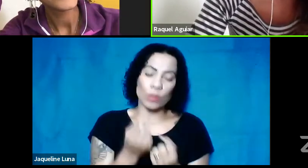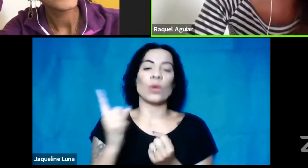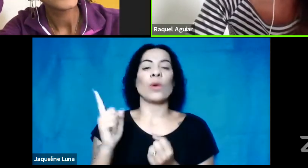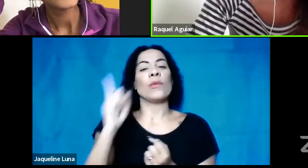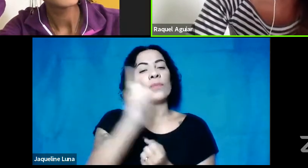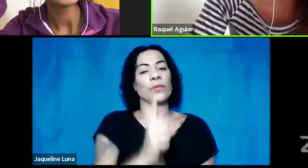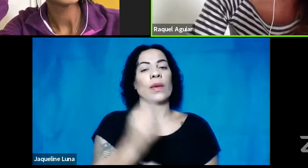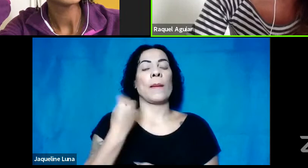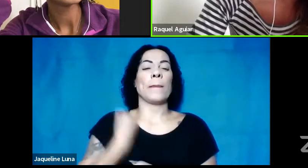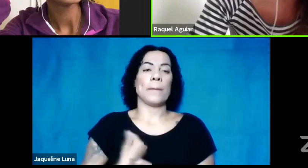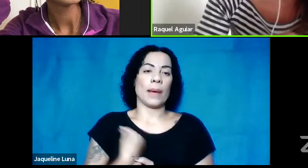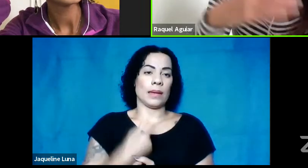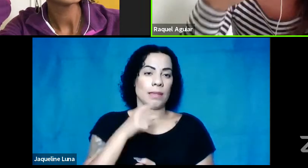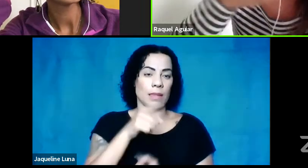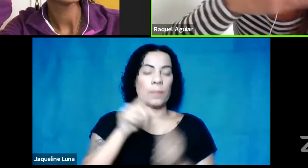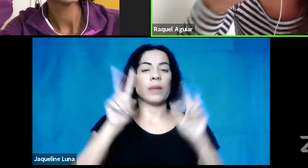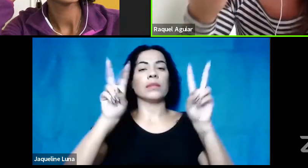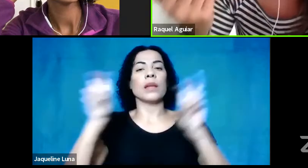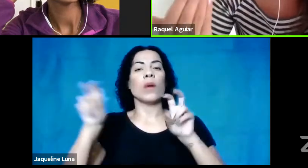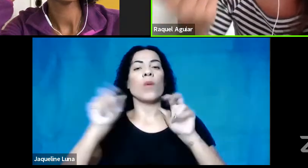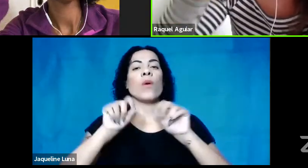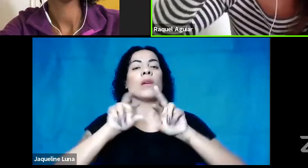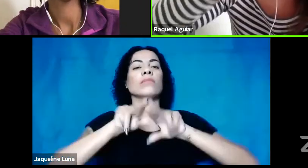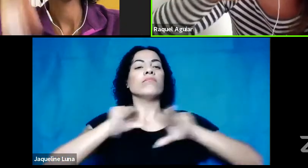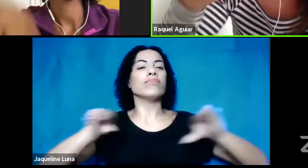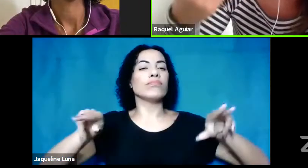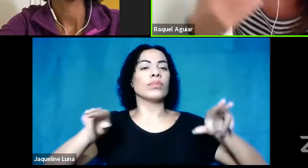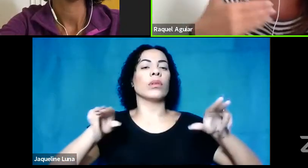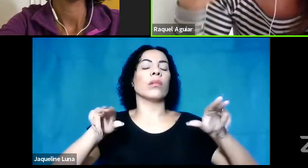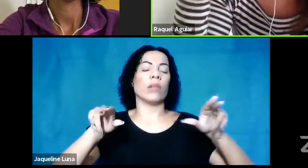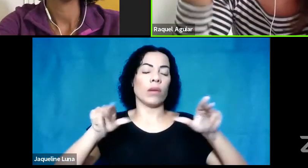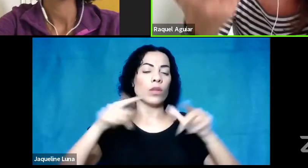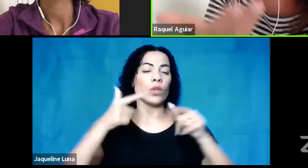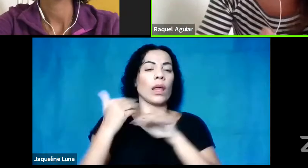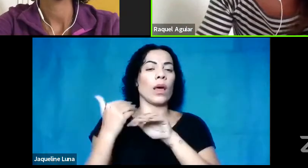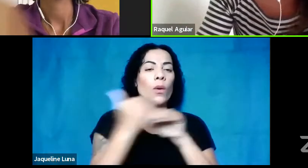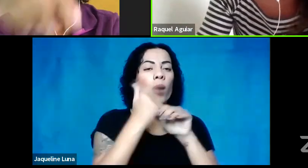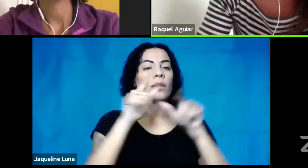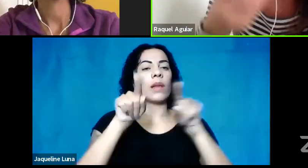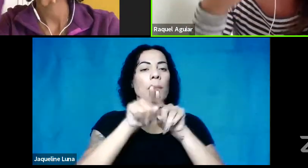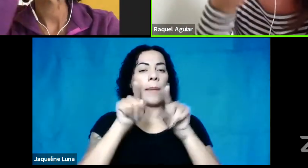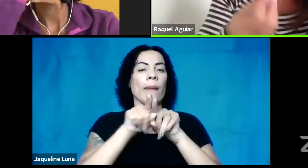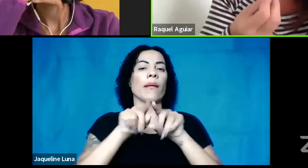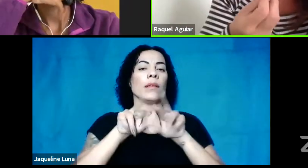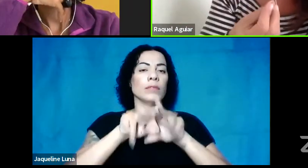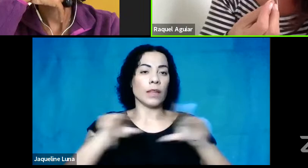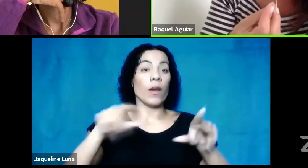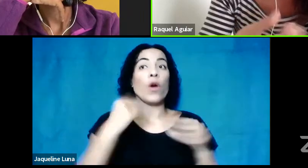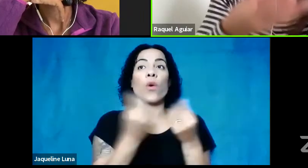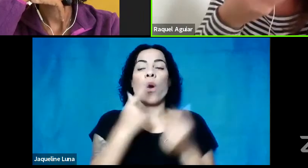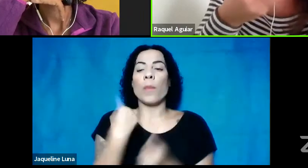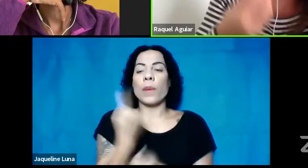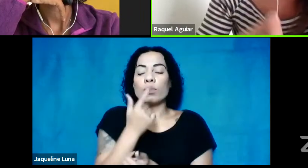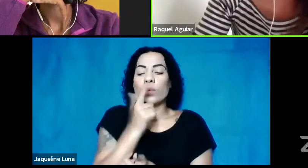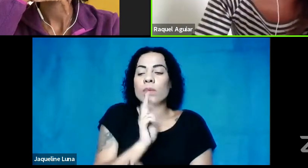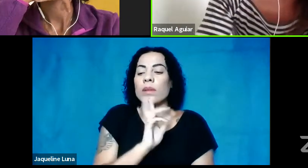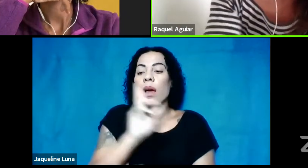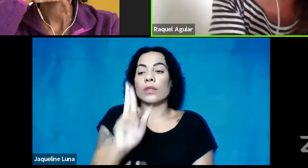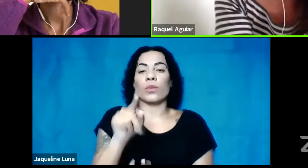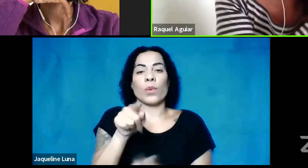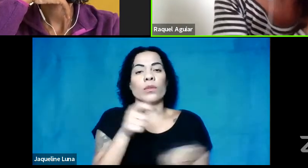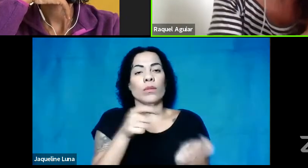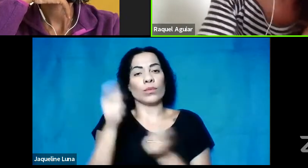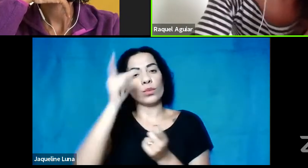de polaridade, na verdade, de desigualdade e diversidade, né? E como a gente responde a isso na prática para conseguir fazer